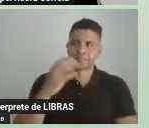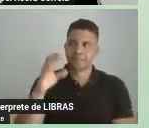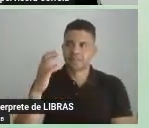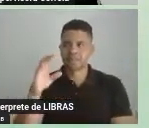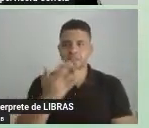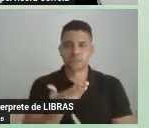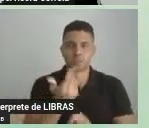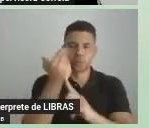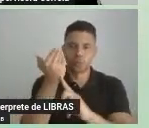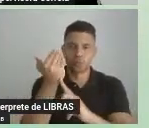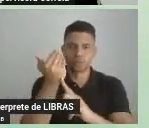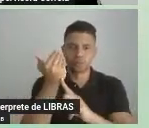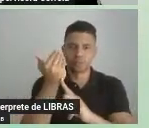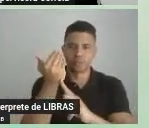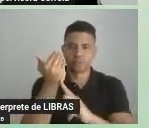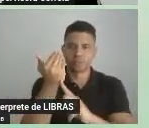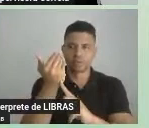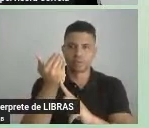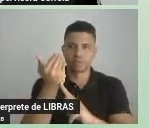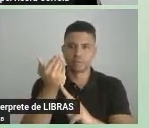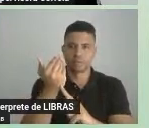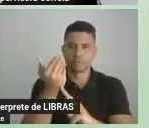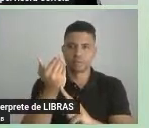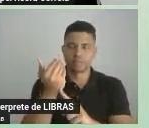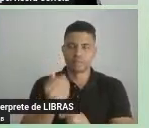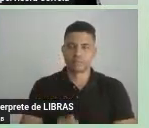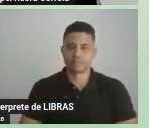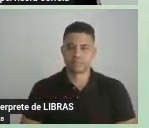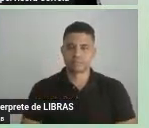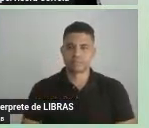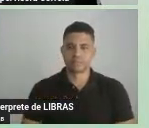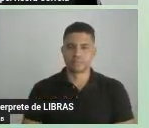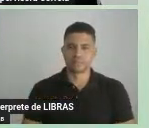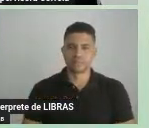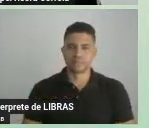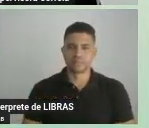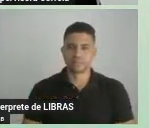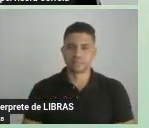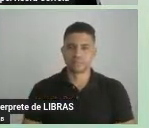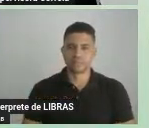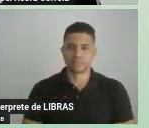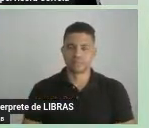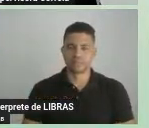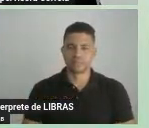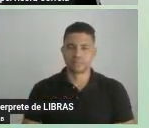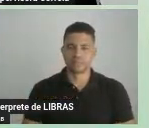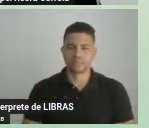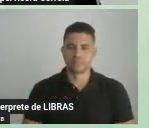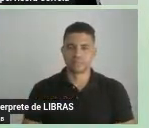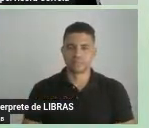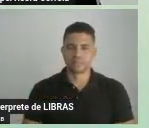é? E vou aqui me fazer esse link com a doutora